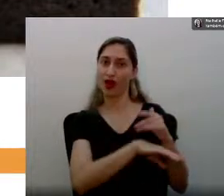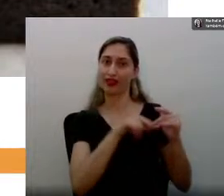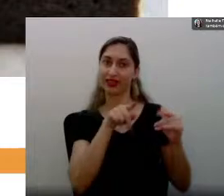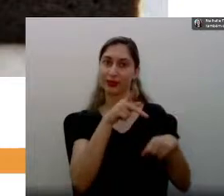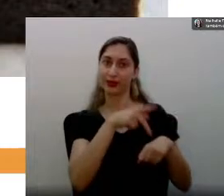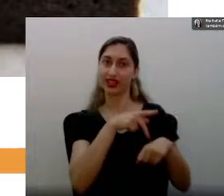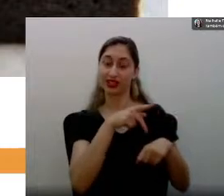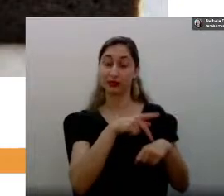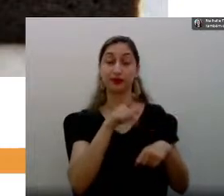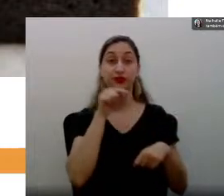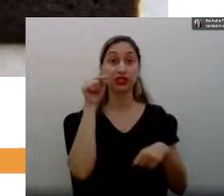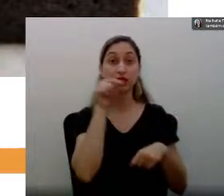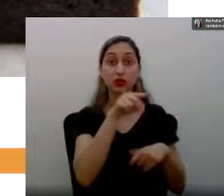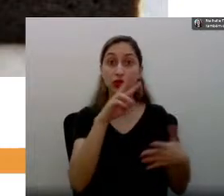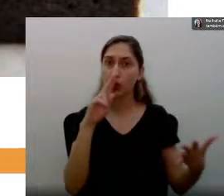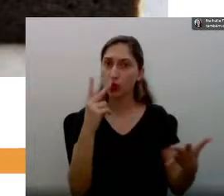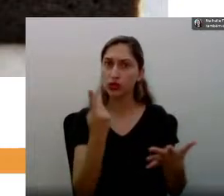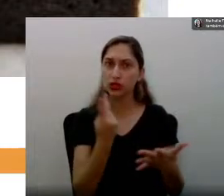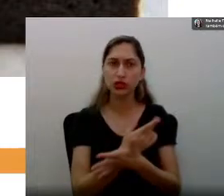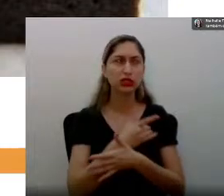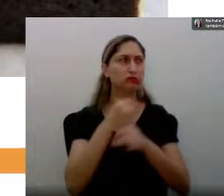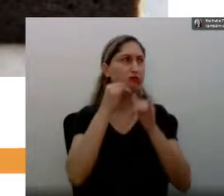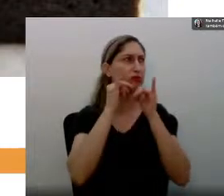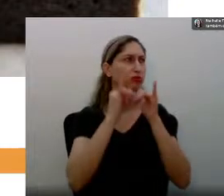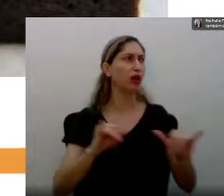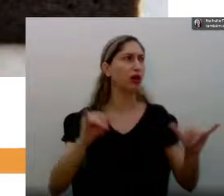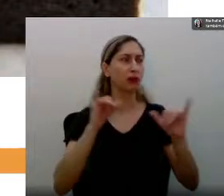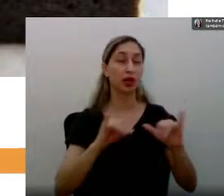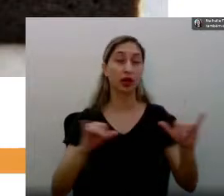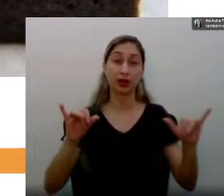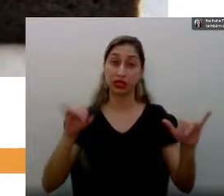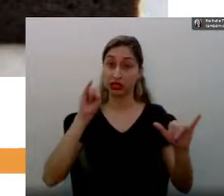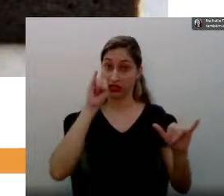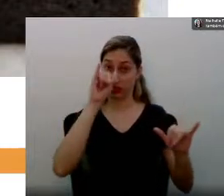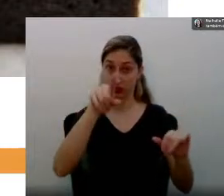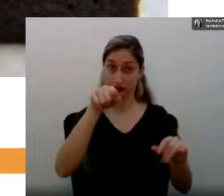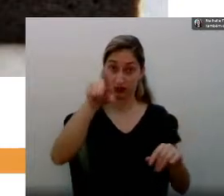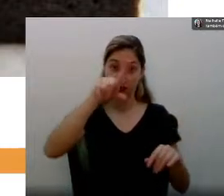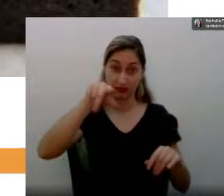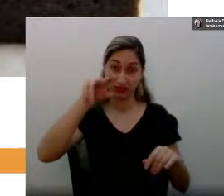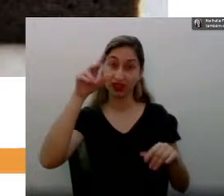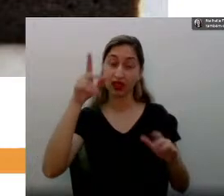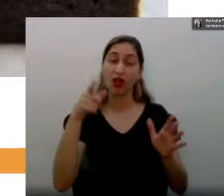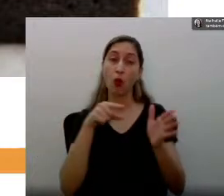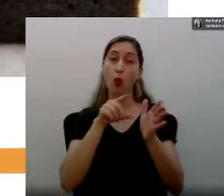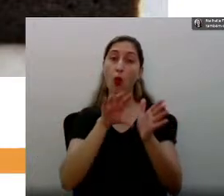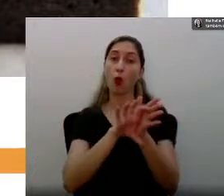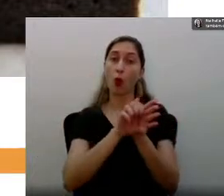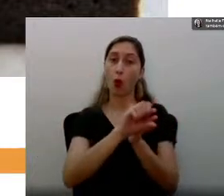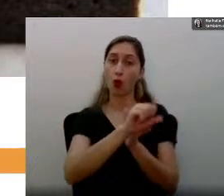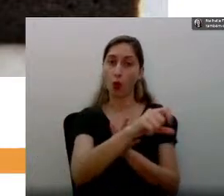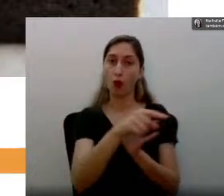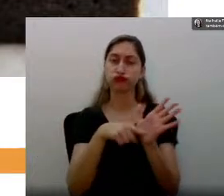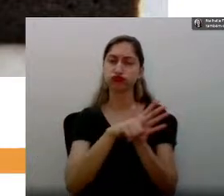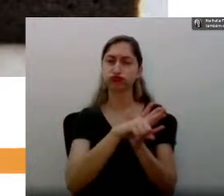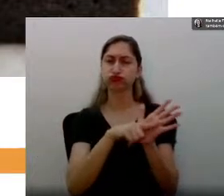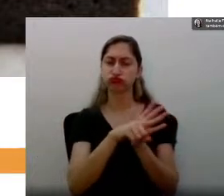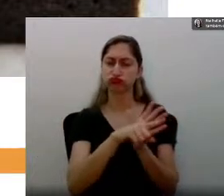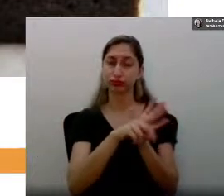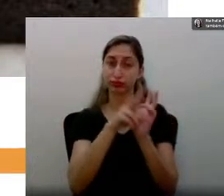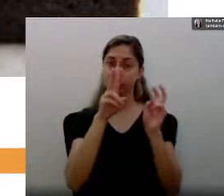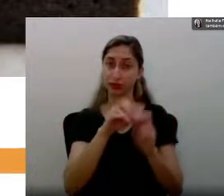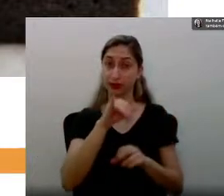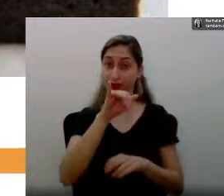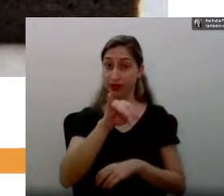jornal Se você jogar aí no Google é meteorito de Ibitinga você vai você vai ver né reportagem sobre isso né